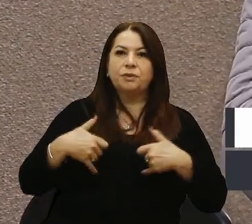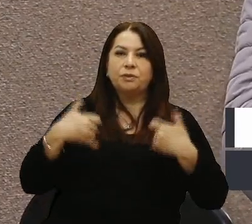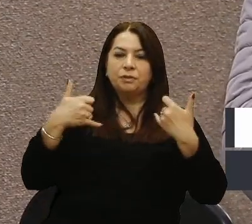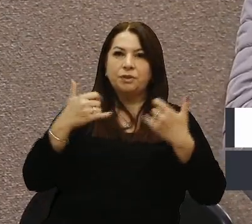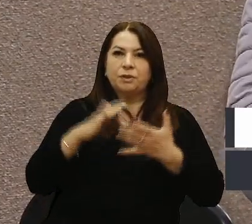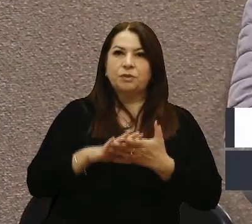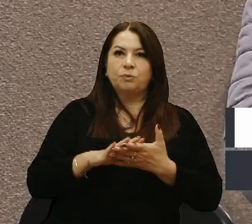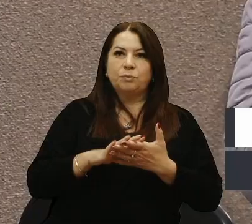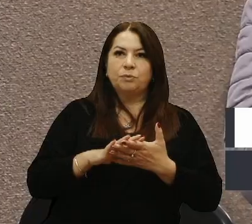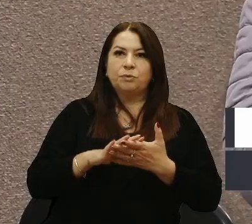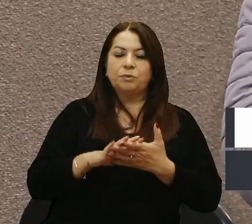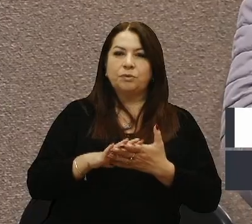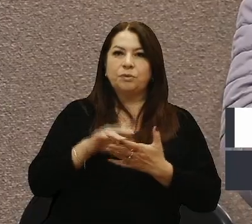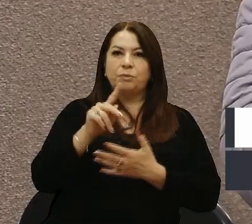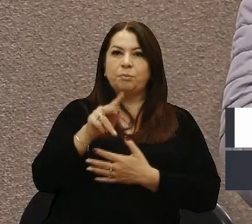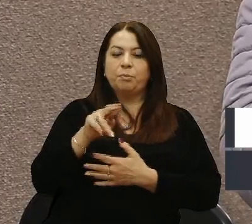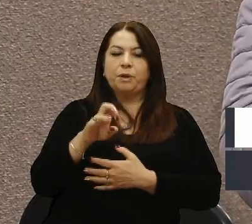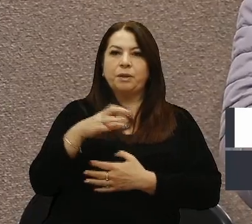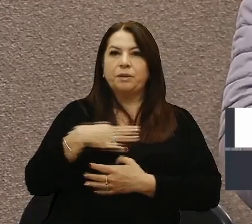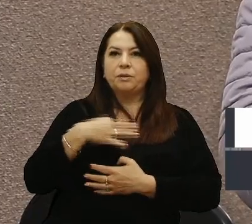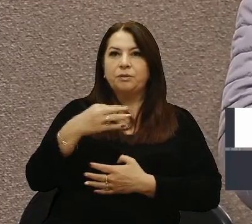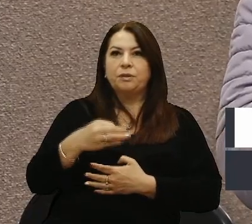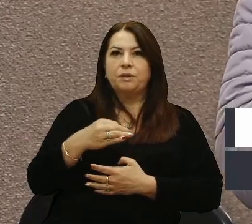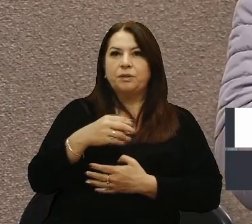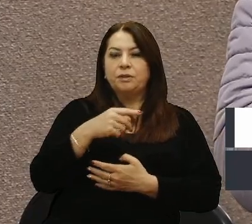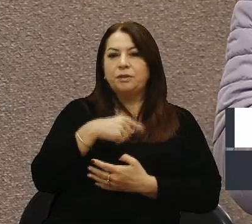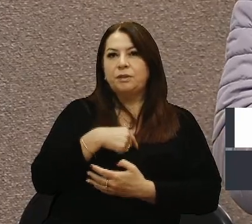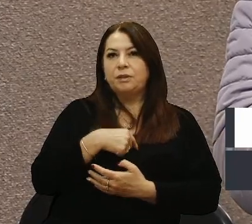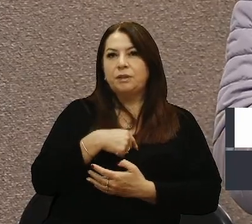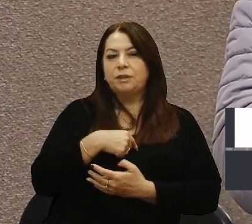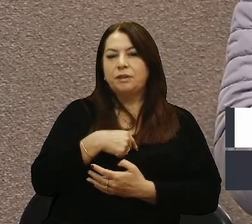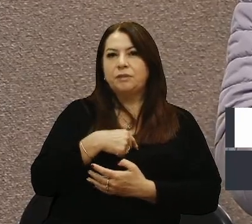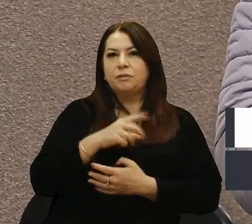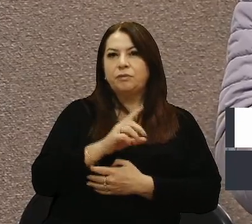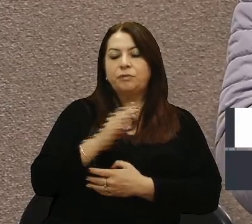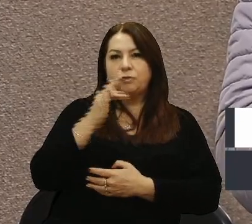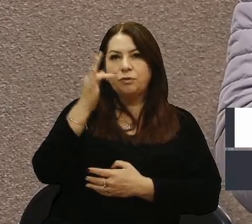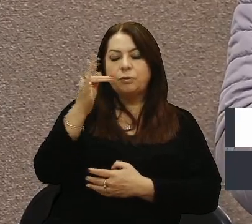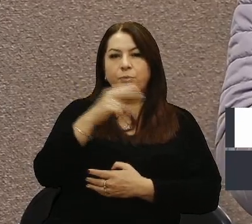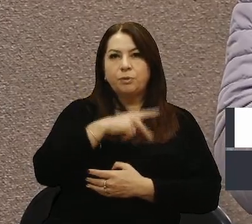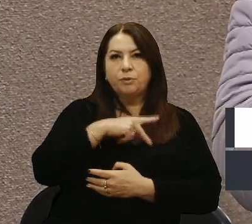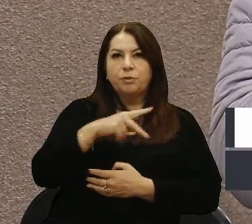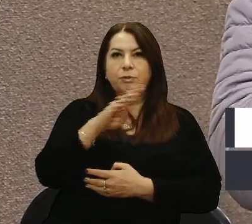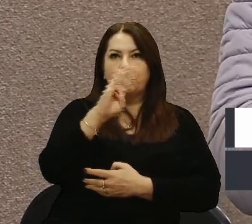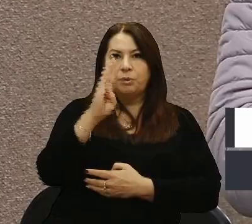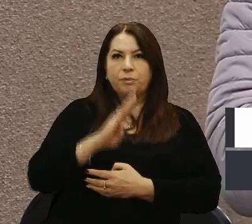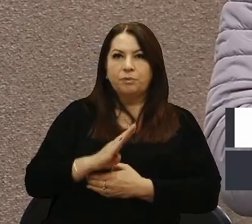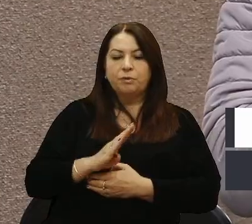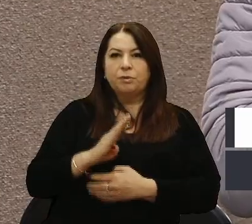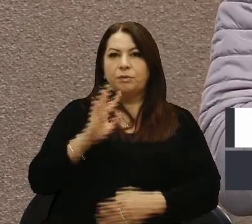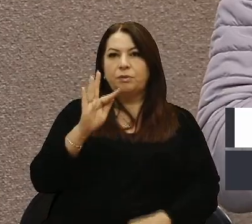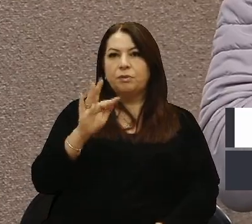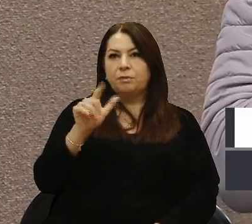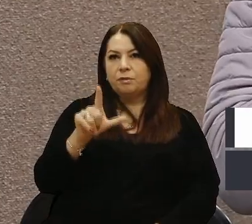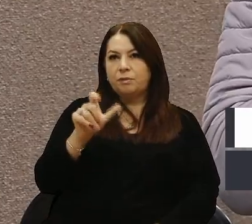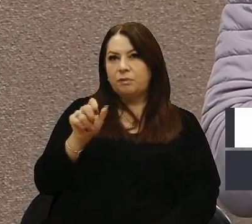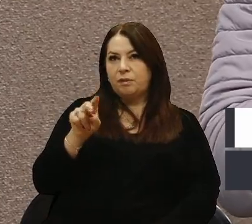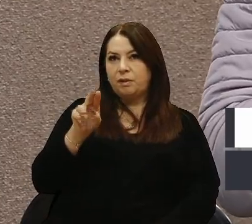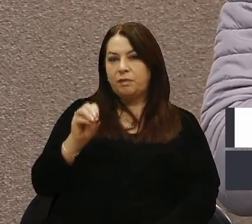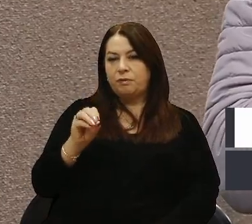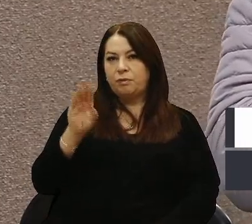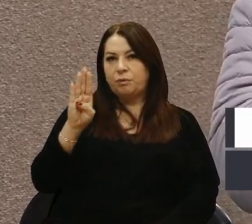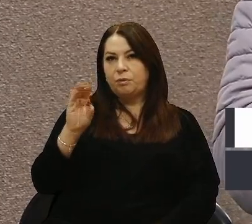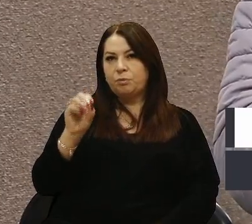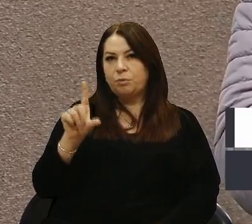aniversário do nosso pré-candidato à presidência da República e, se Deus quiser, futuro presidente do Brasil, Flávio Bolsonaro. Aqui